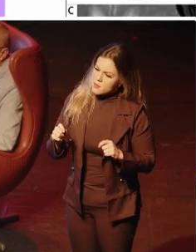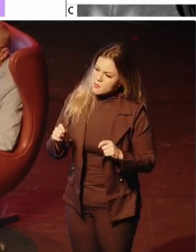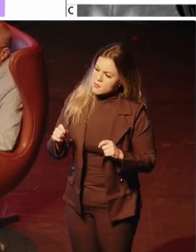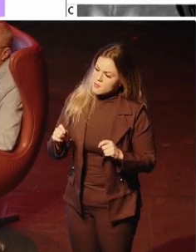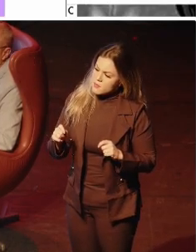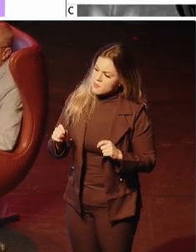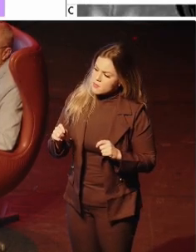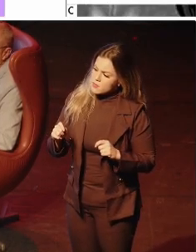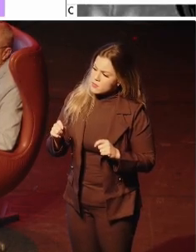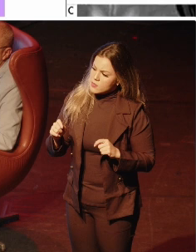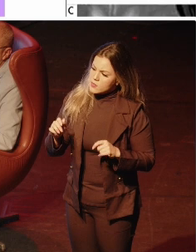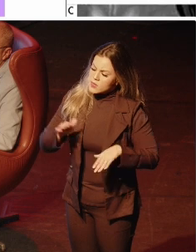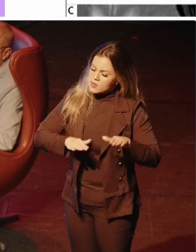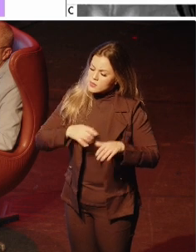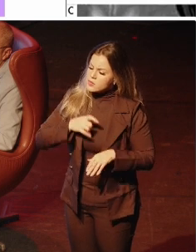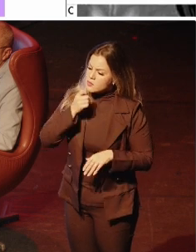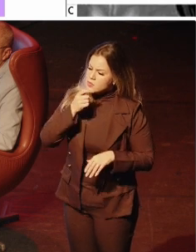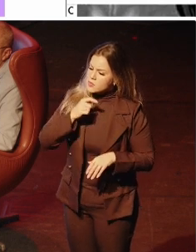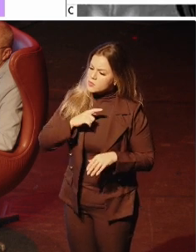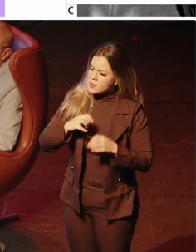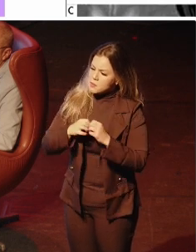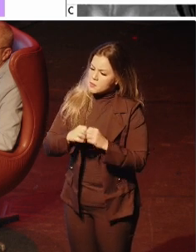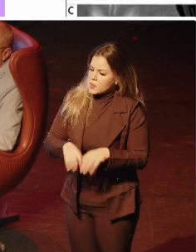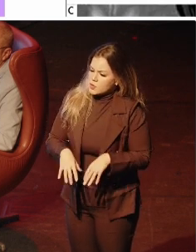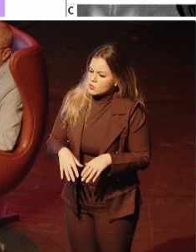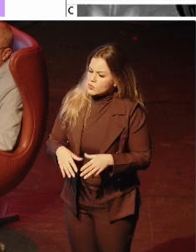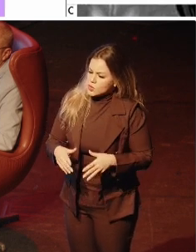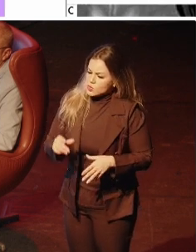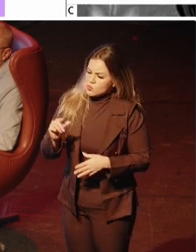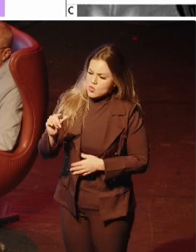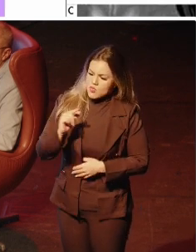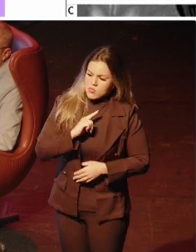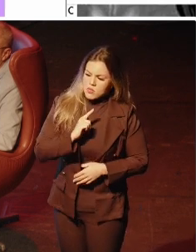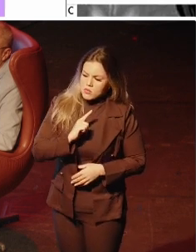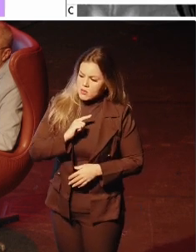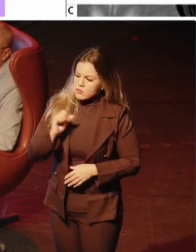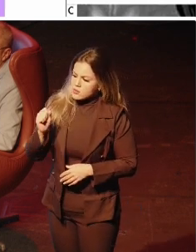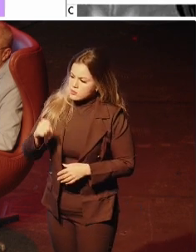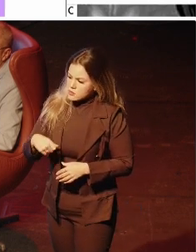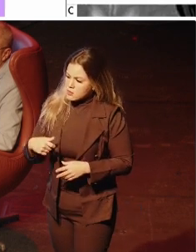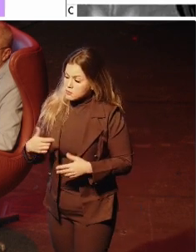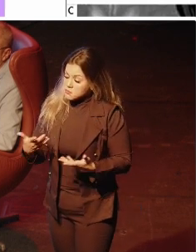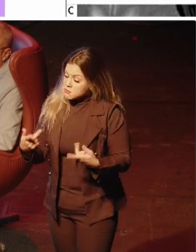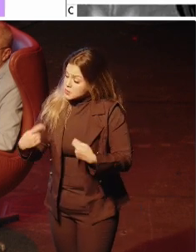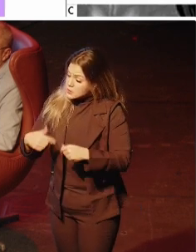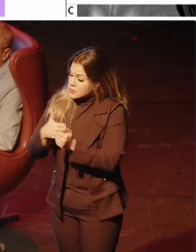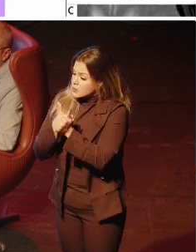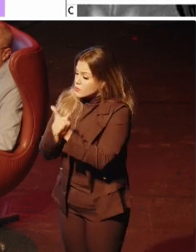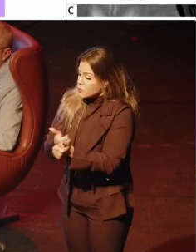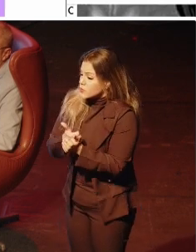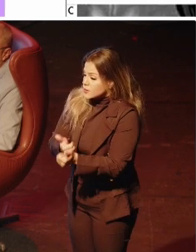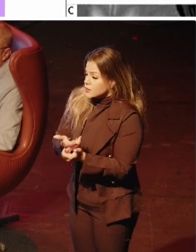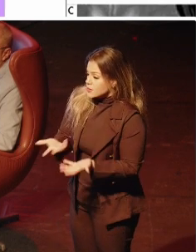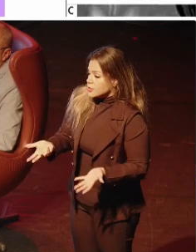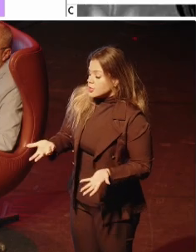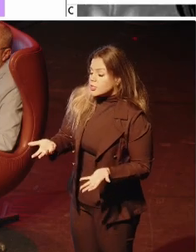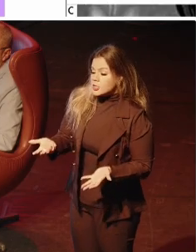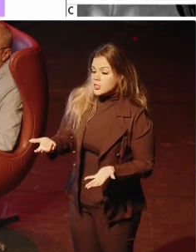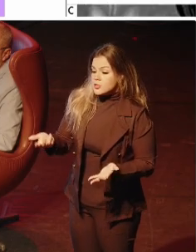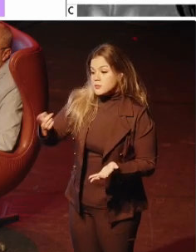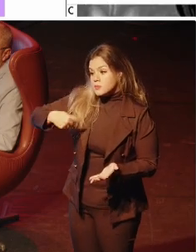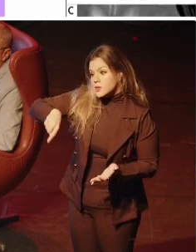são efeitos colaterais, né, dessas medicações também, que têm que ser acompanhados por quem tem